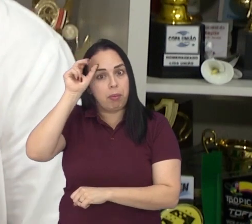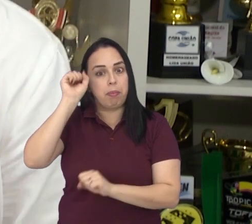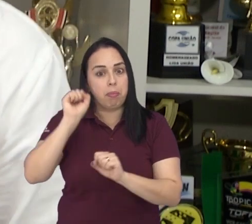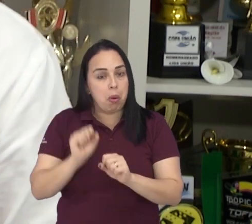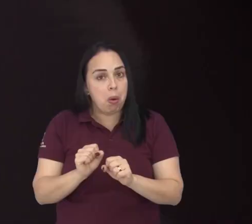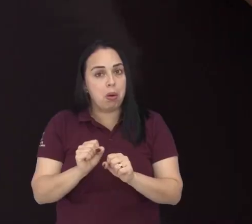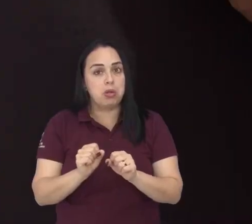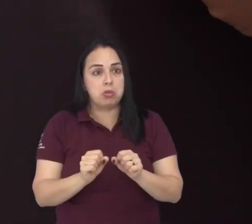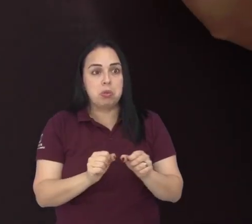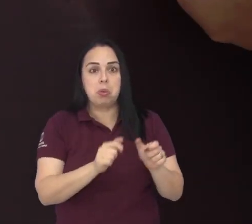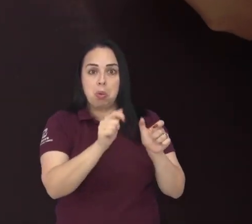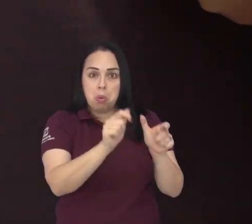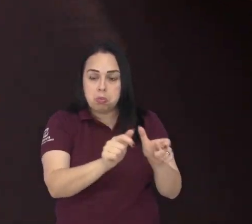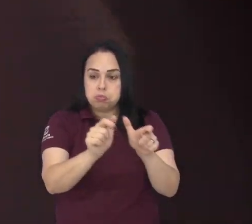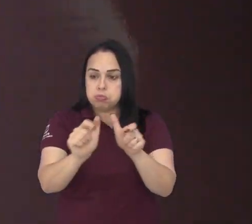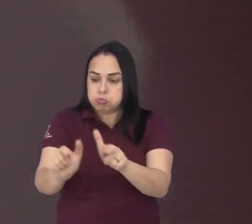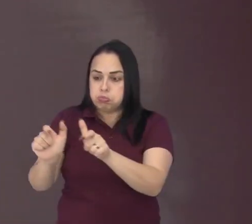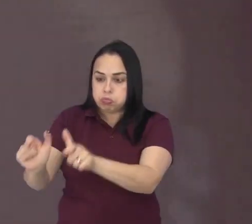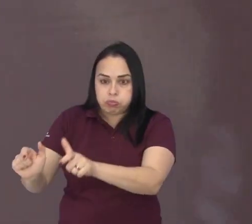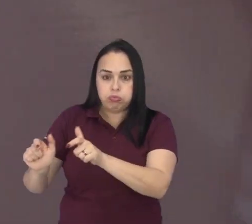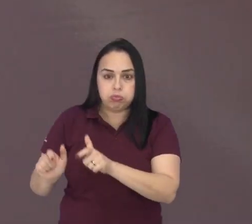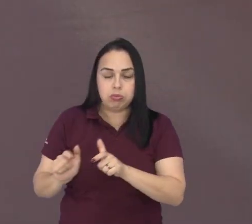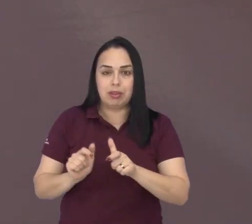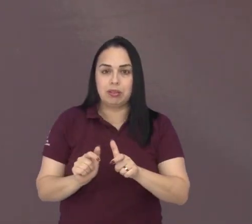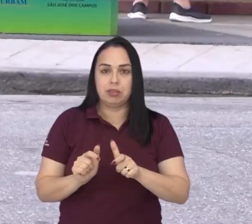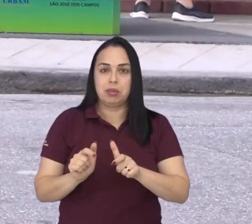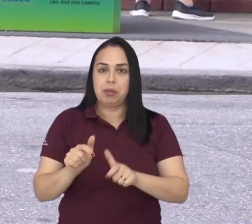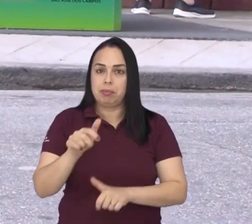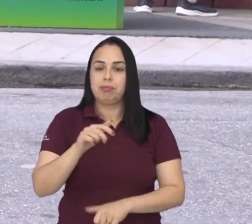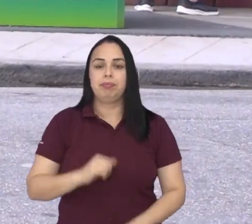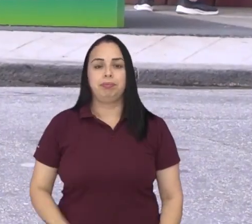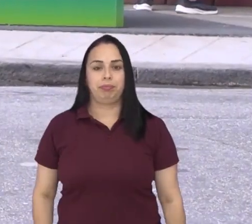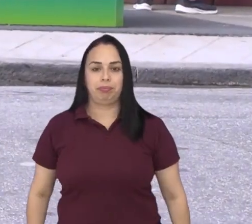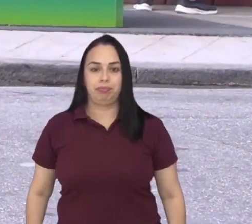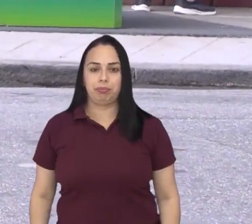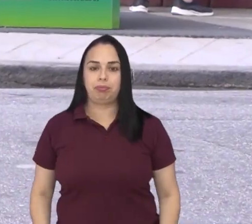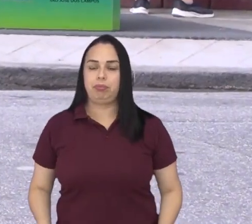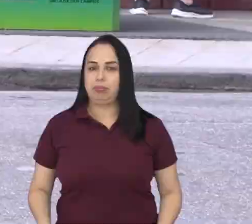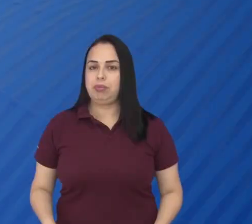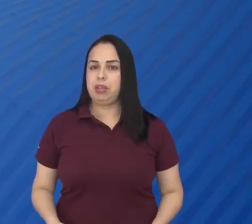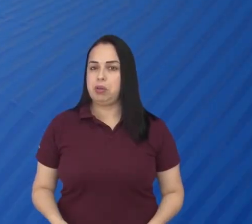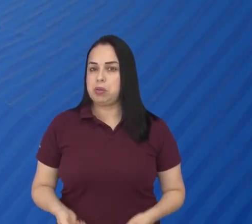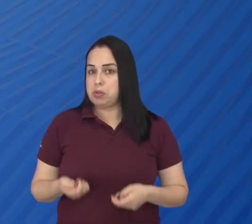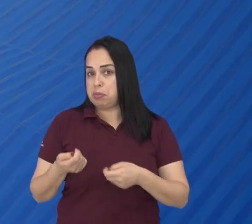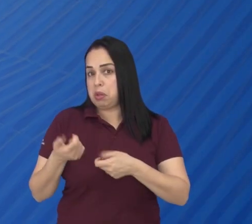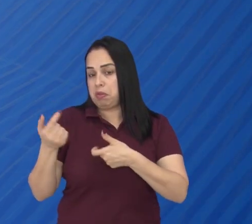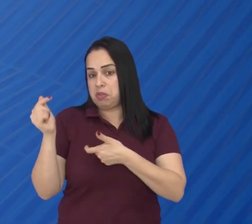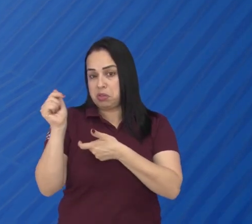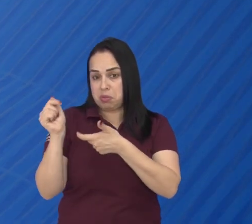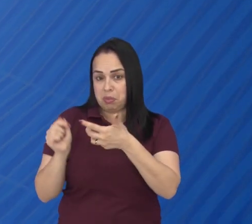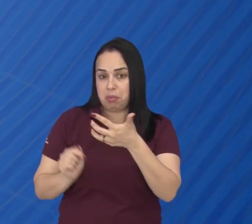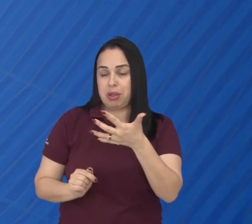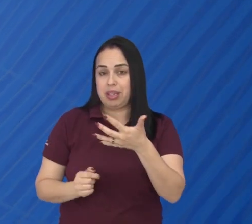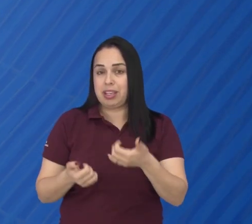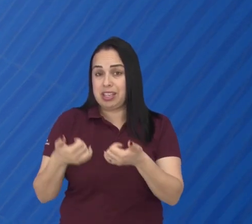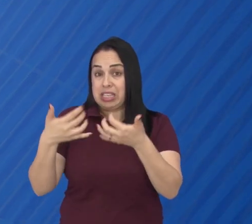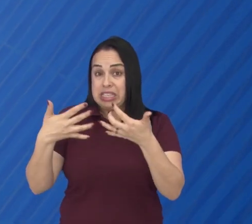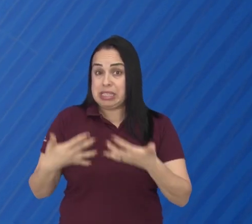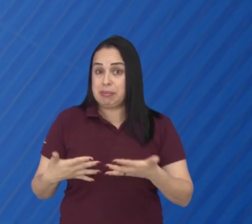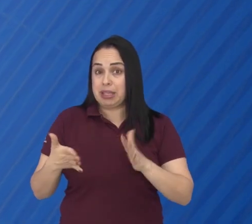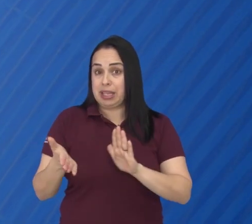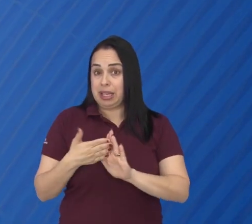poder público a implementar as lixeiras subterrâneas em espaços públicos. Entre os benefícios apontados